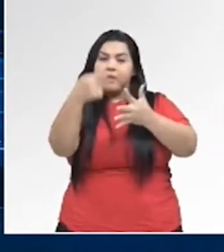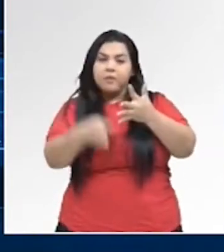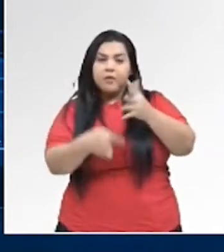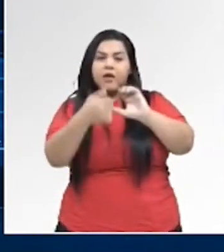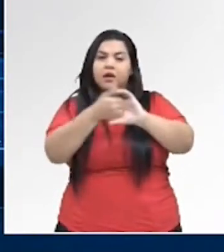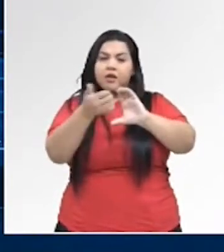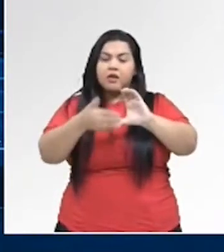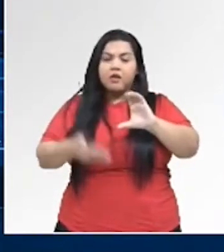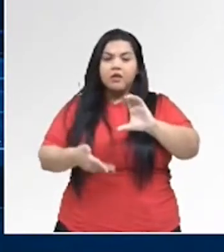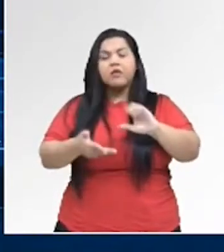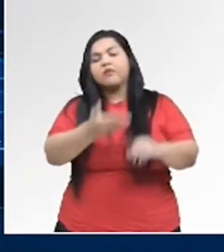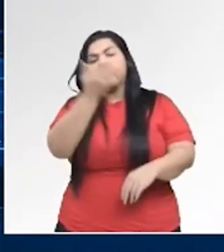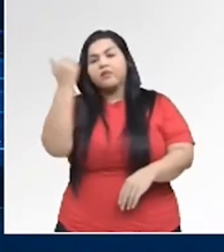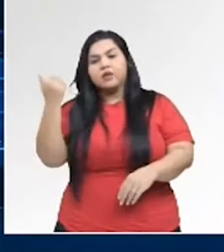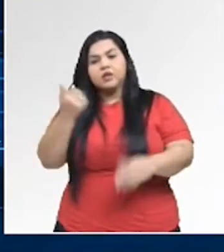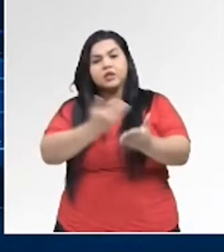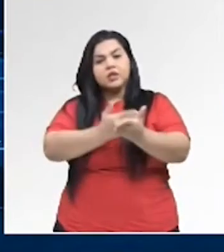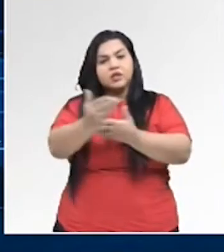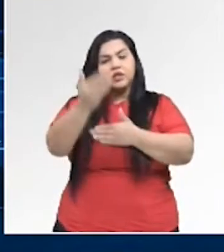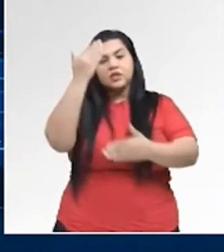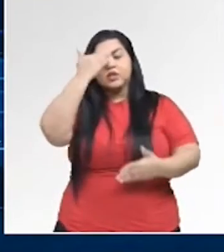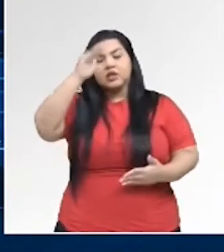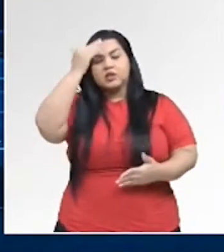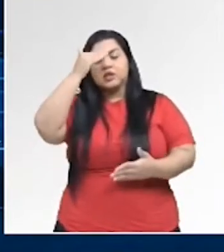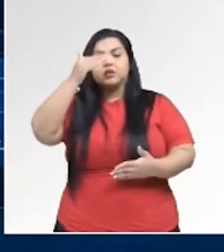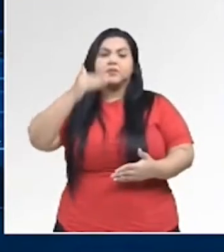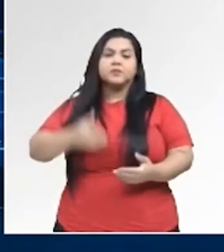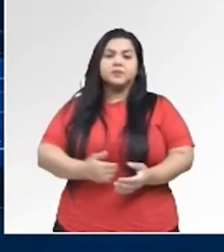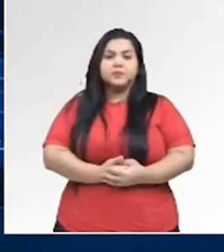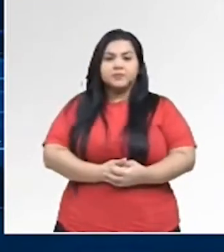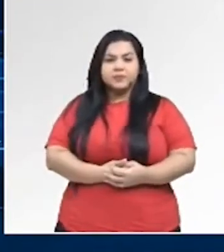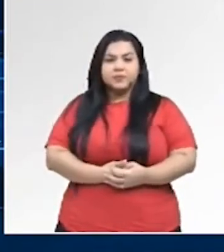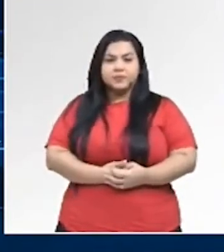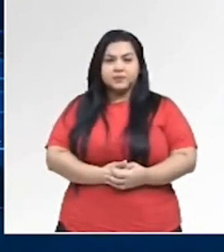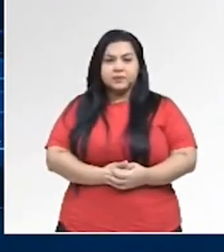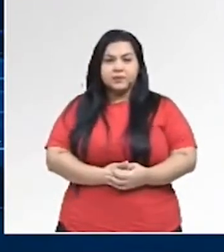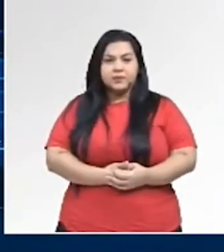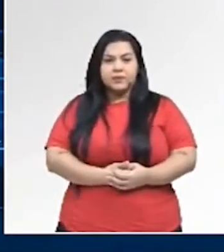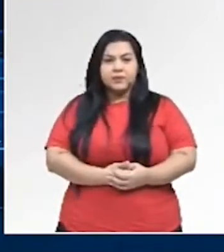lá já começando a entender com o vídeo.